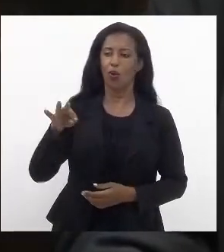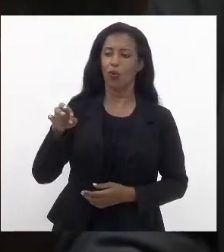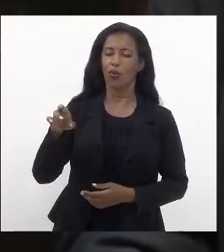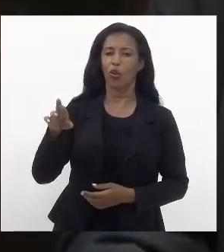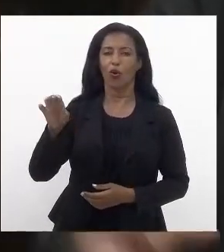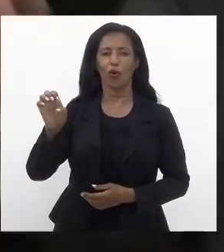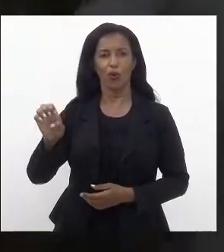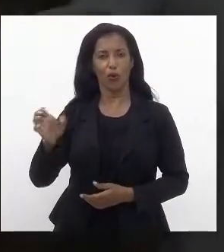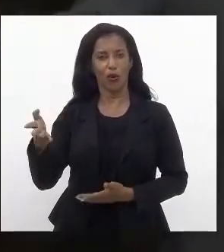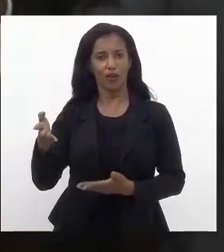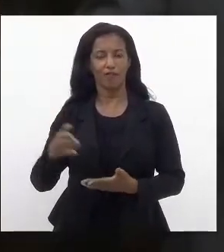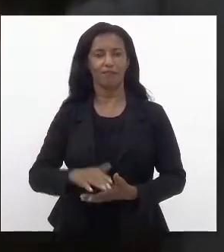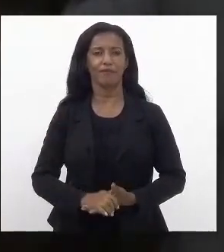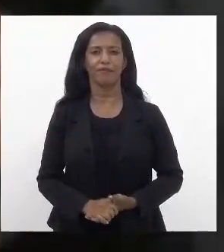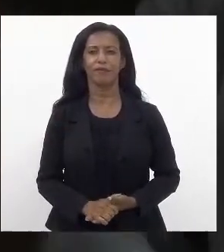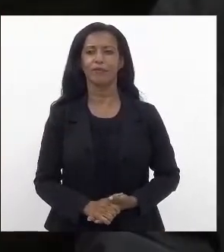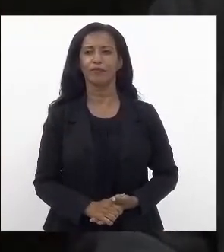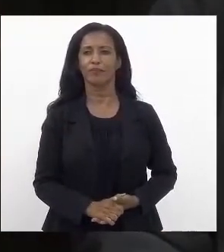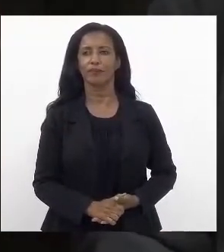Gandur.